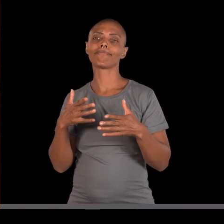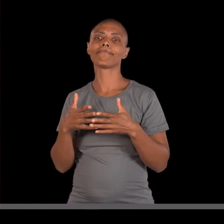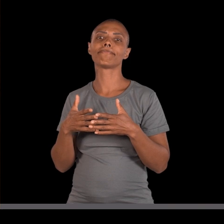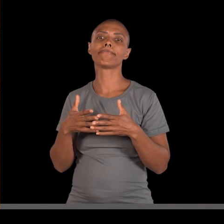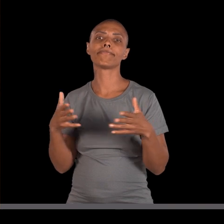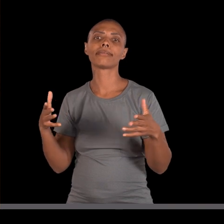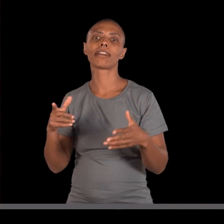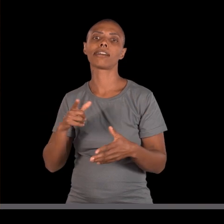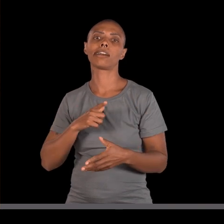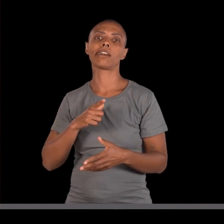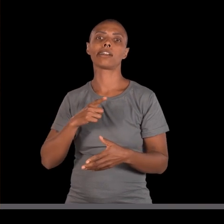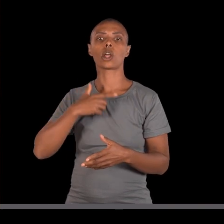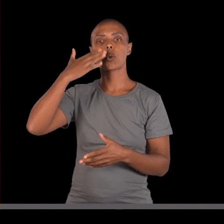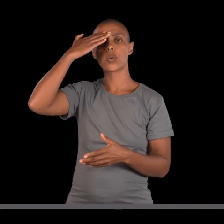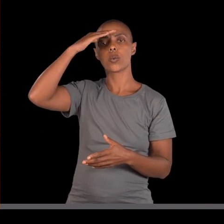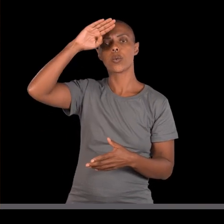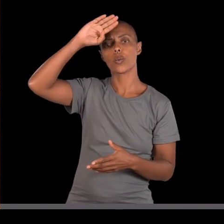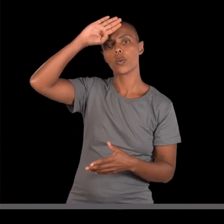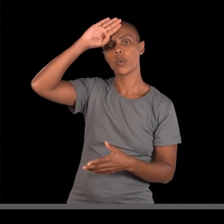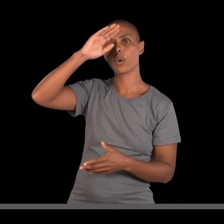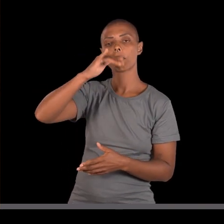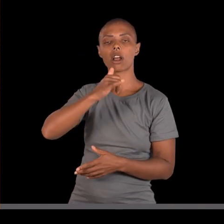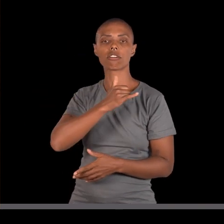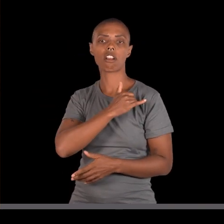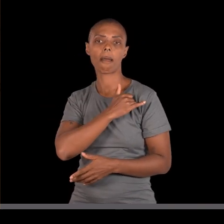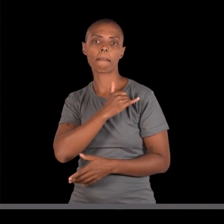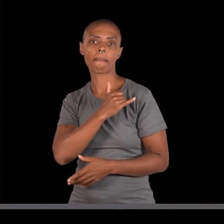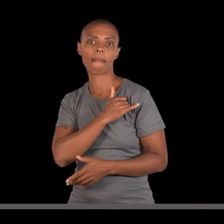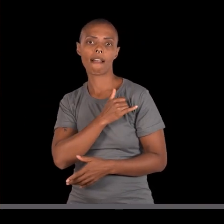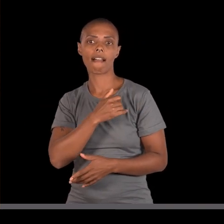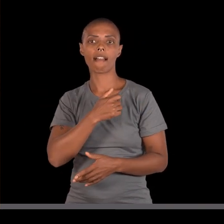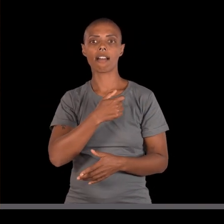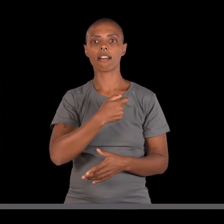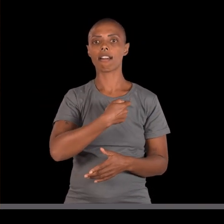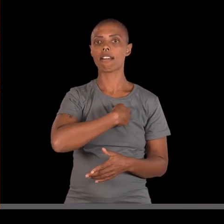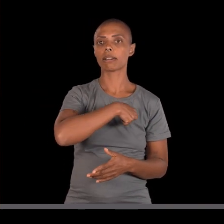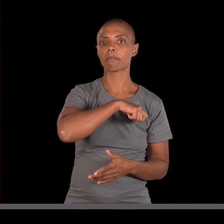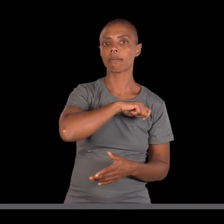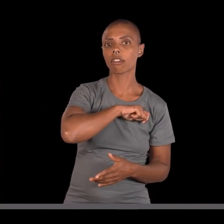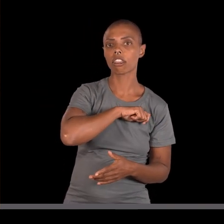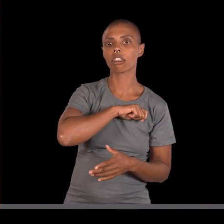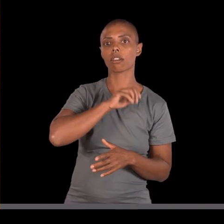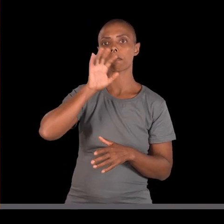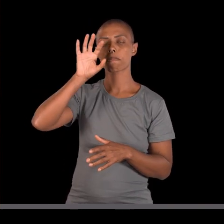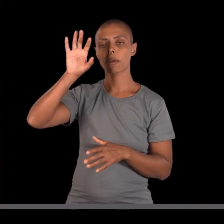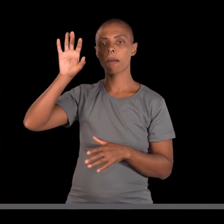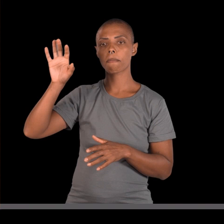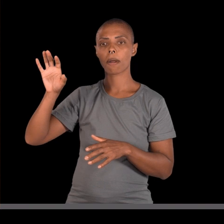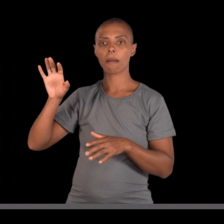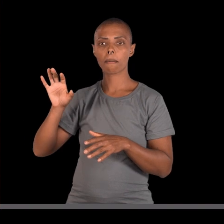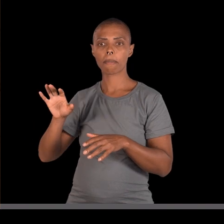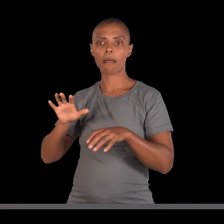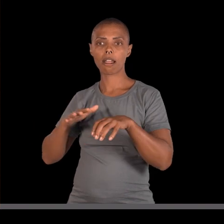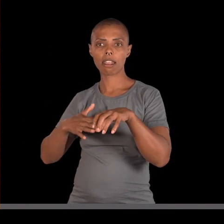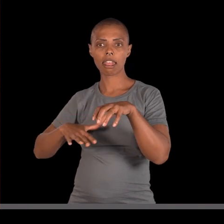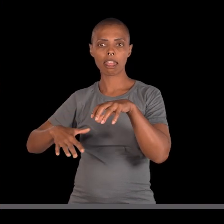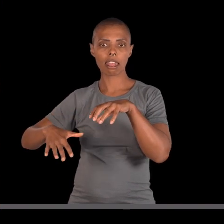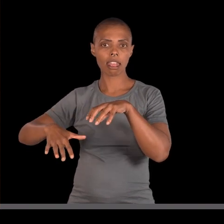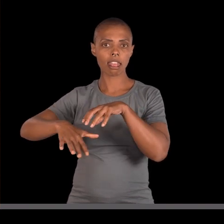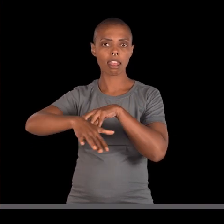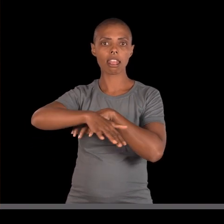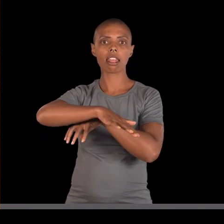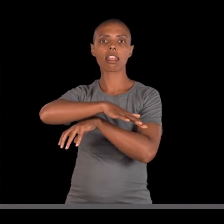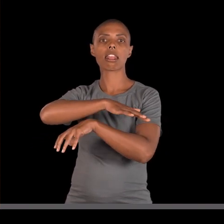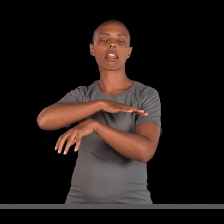algumas um pouco maiores. As maiores você vai ter Cuba, Jamaica, você vai ter a